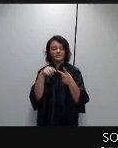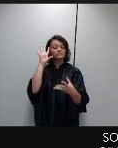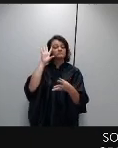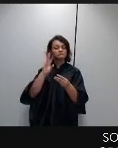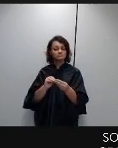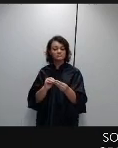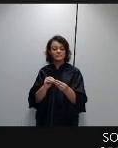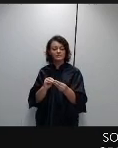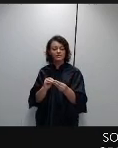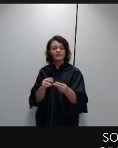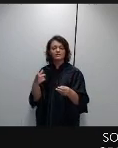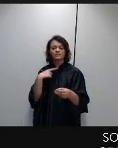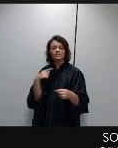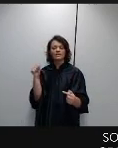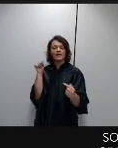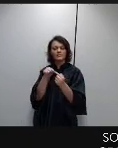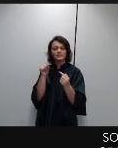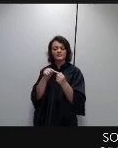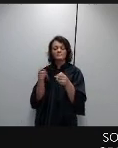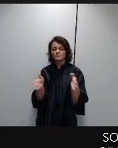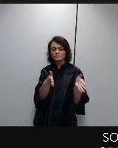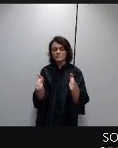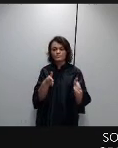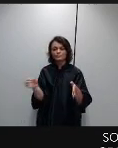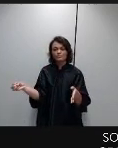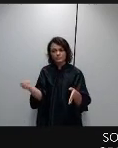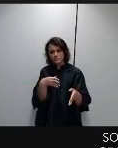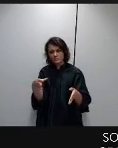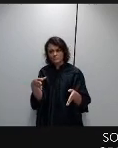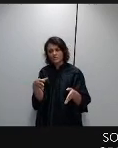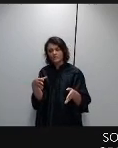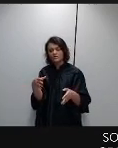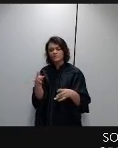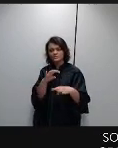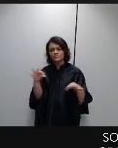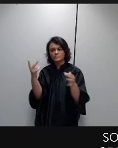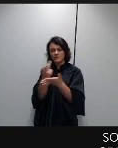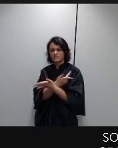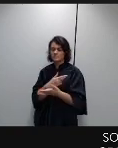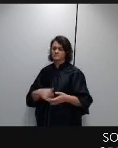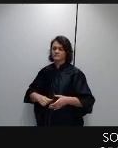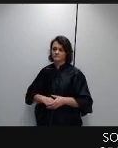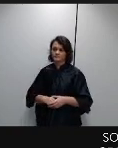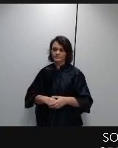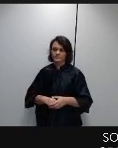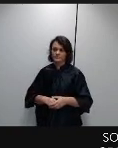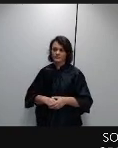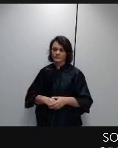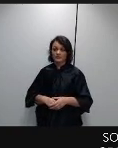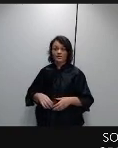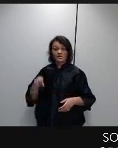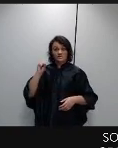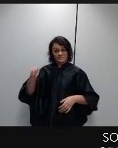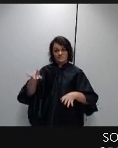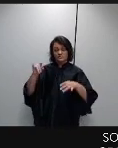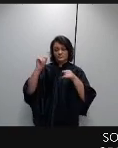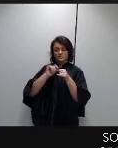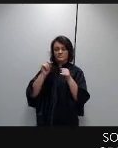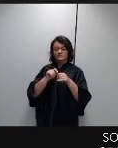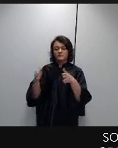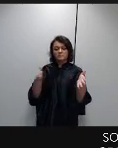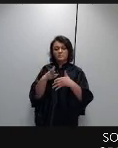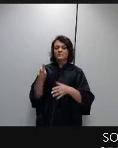aplicação do novo prazo aquelas situações que estavam em curso próprio se já tivesse ultimado o prazo de cinco anos